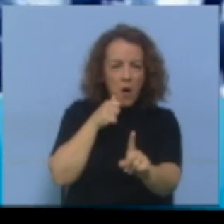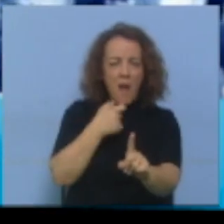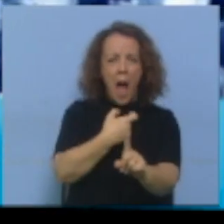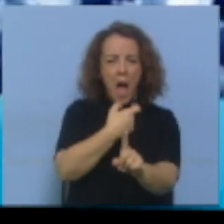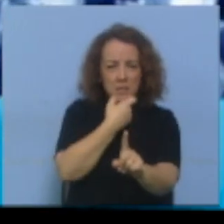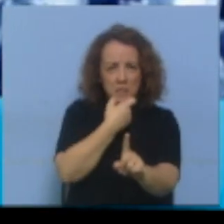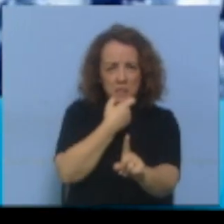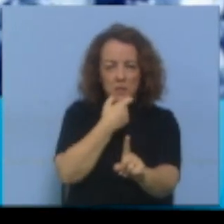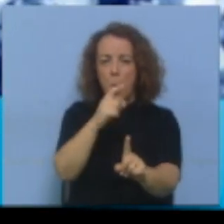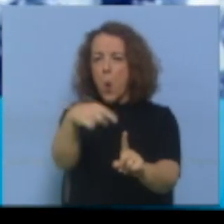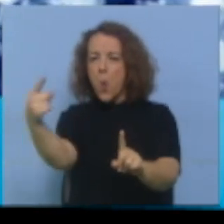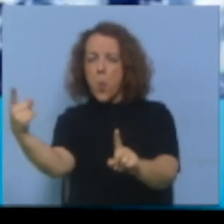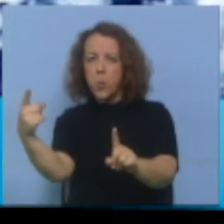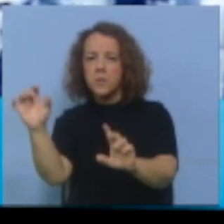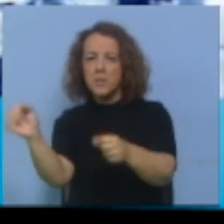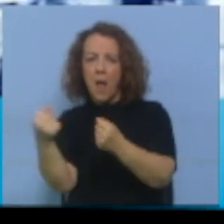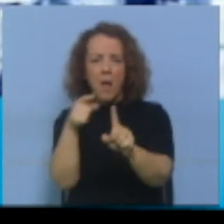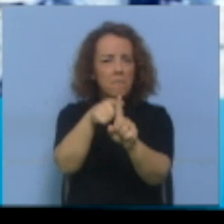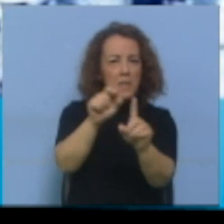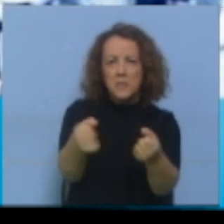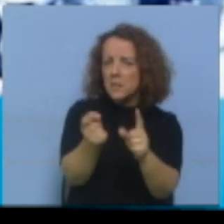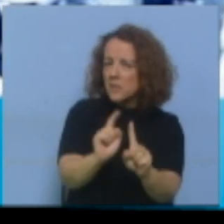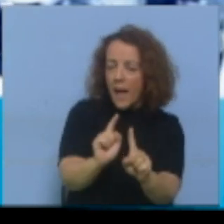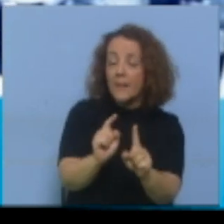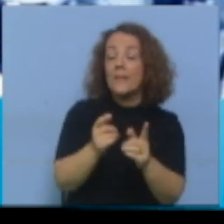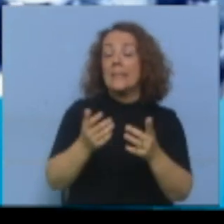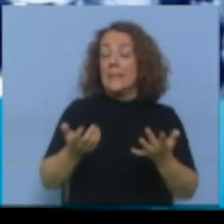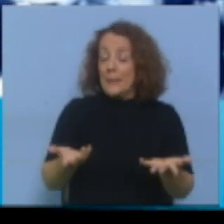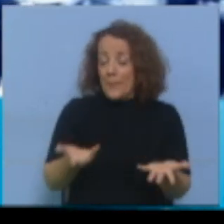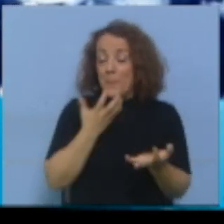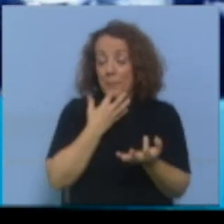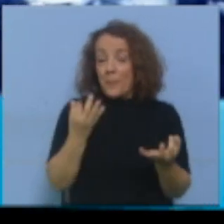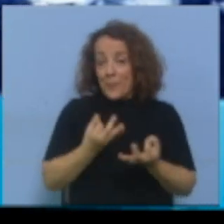todos os tempos. E acho que procurar